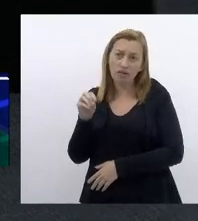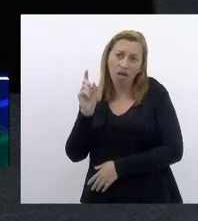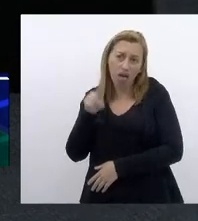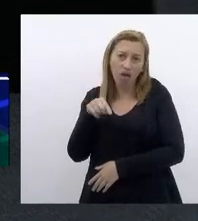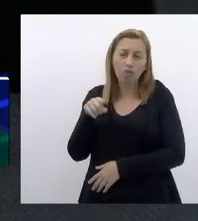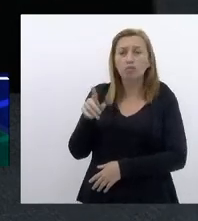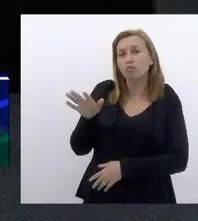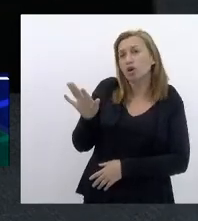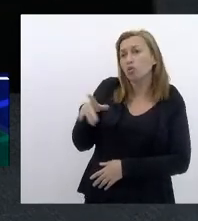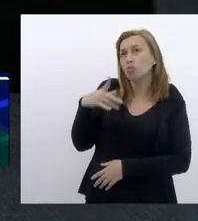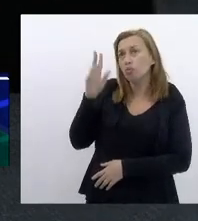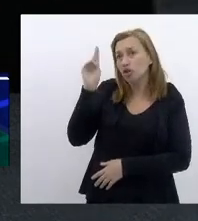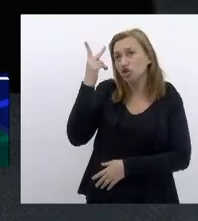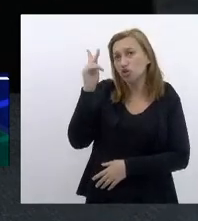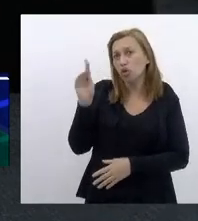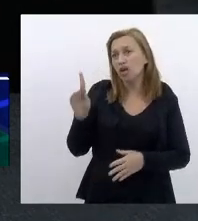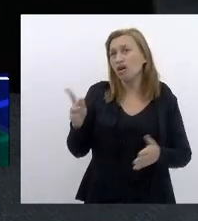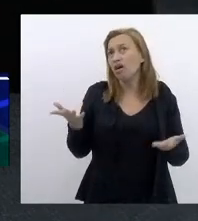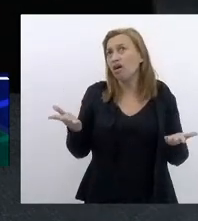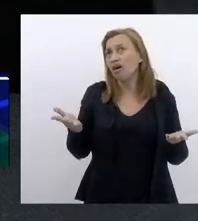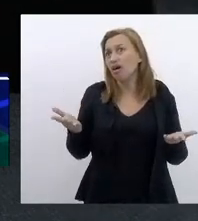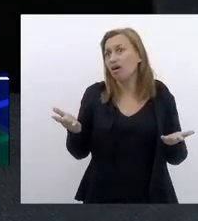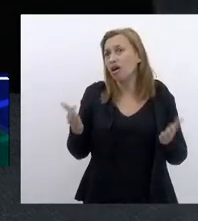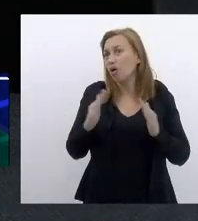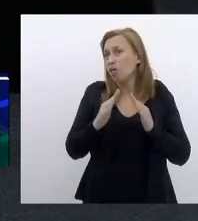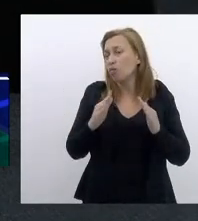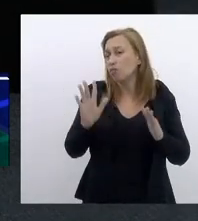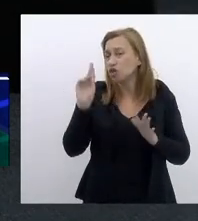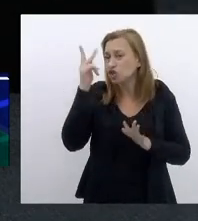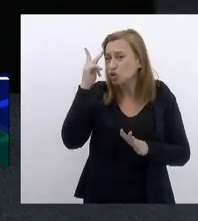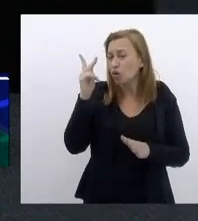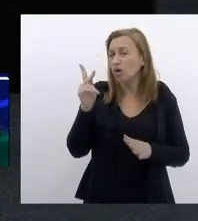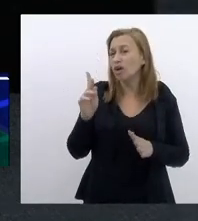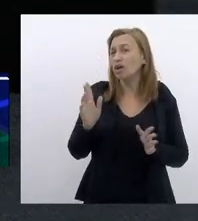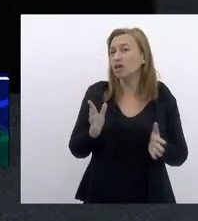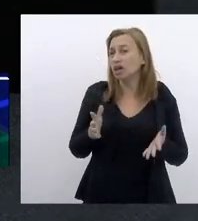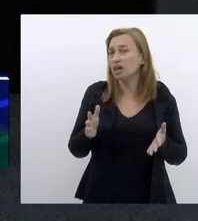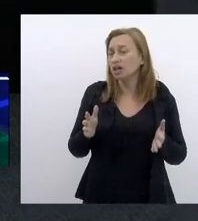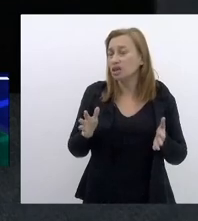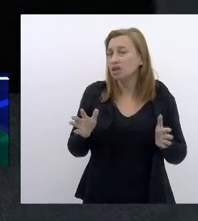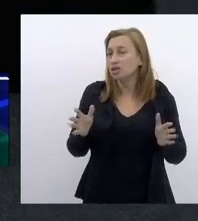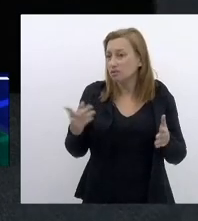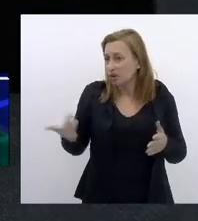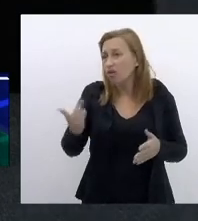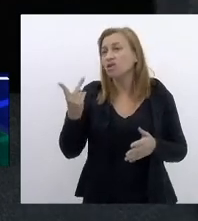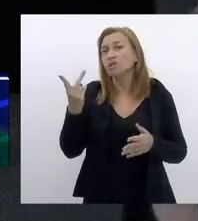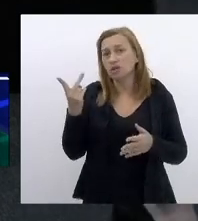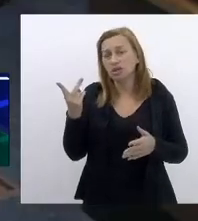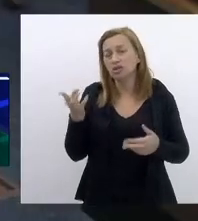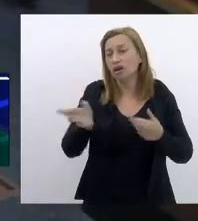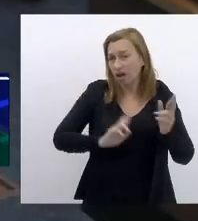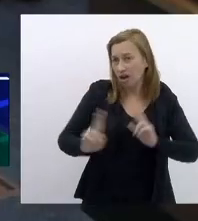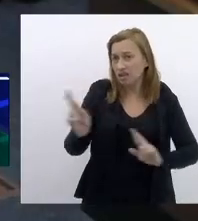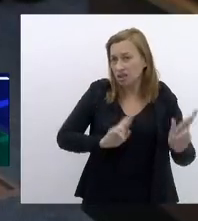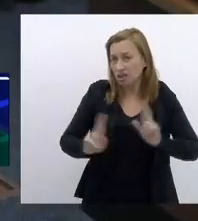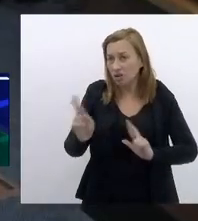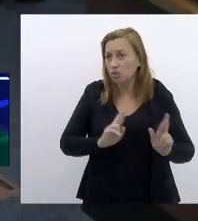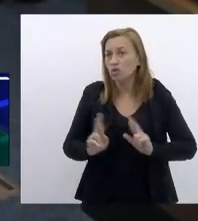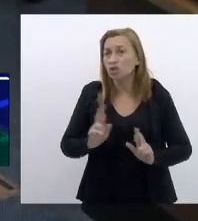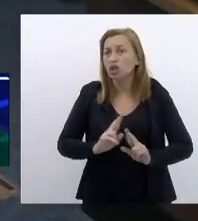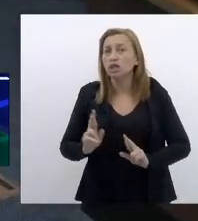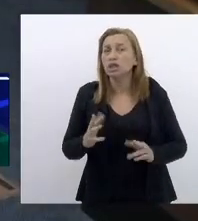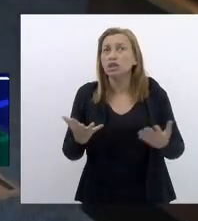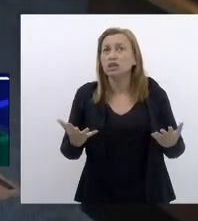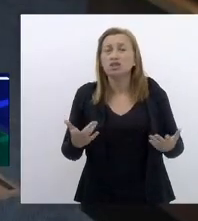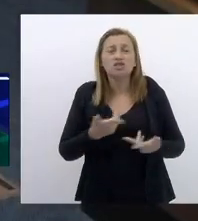história muito tranquila, ao contrário, é uma história rumorosa, rumorosa na relação